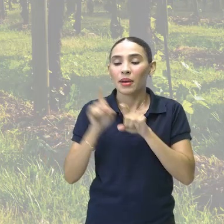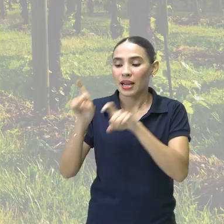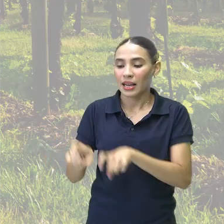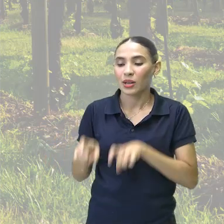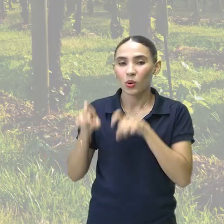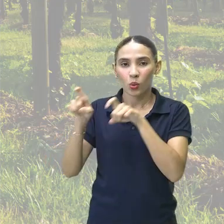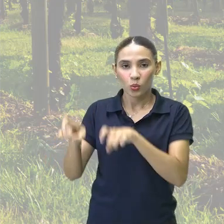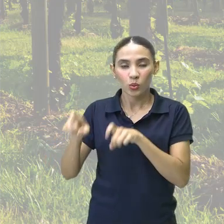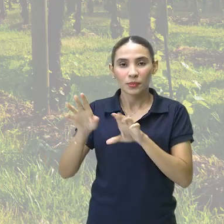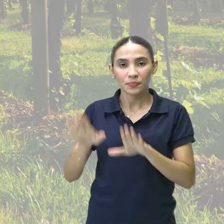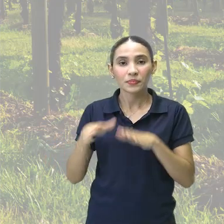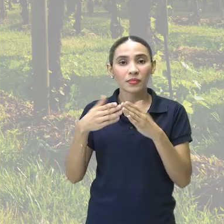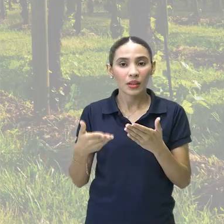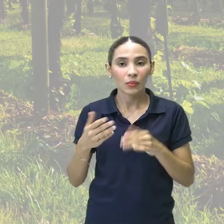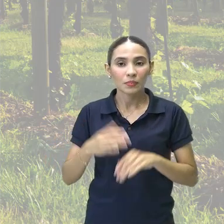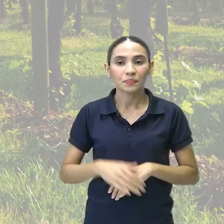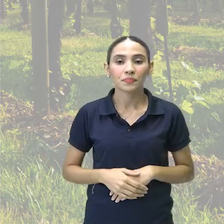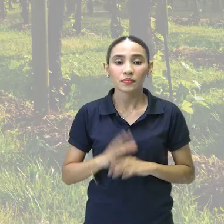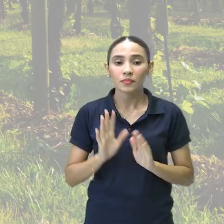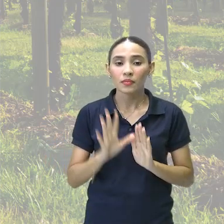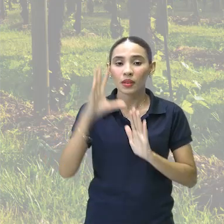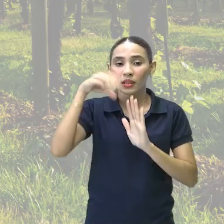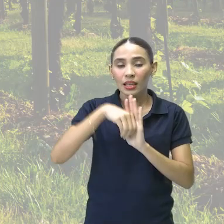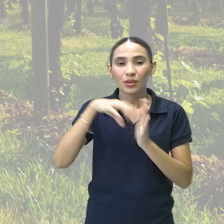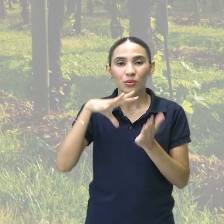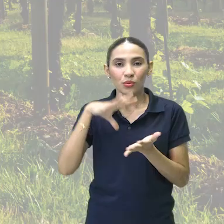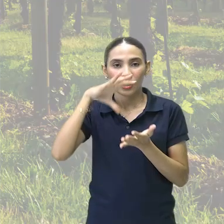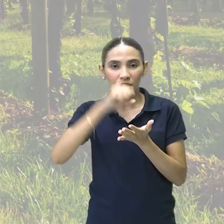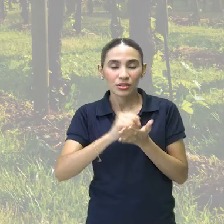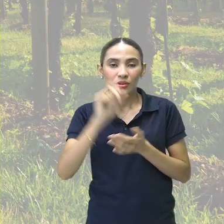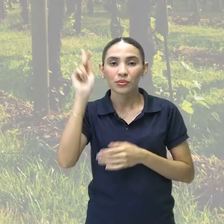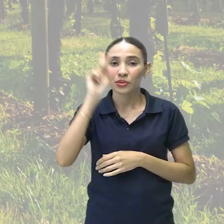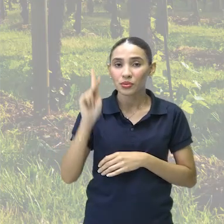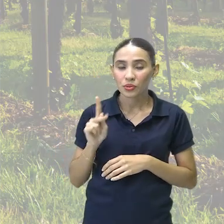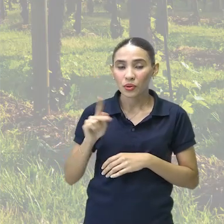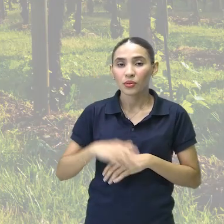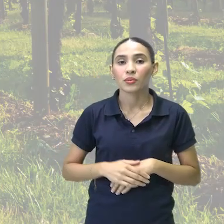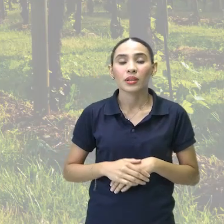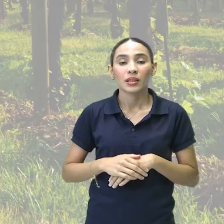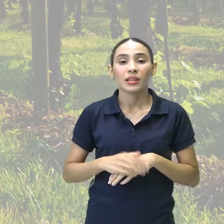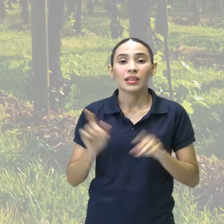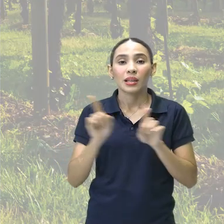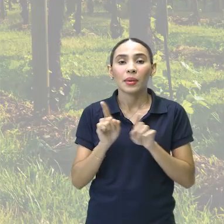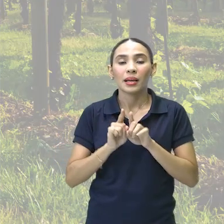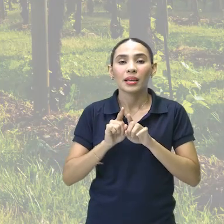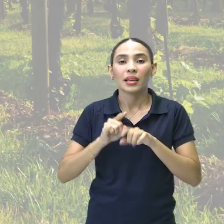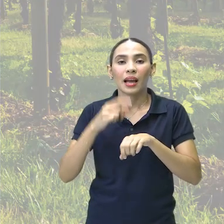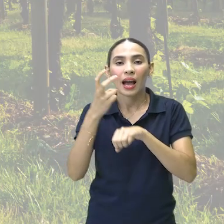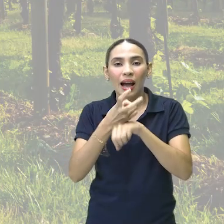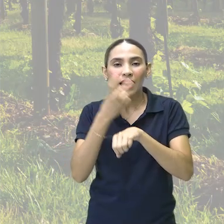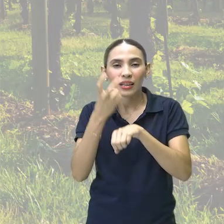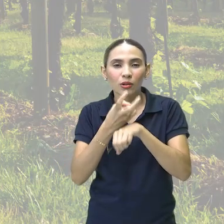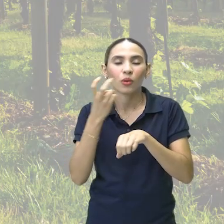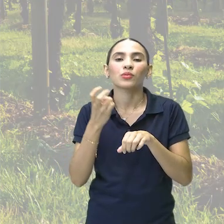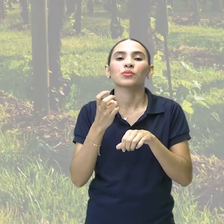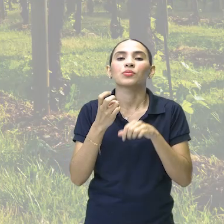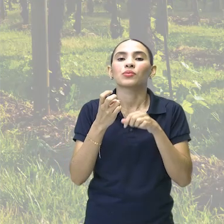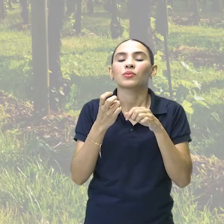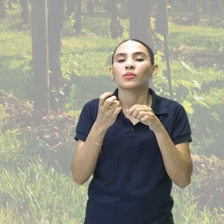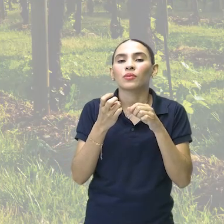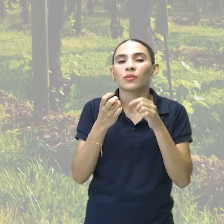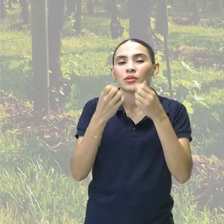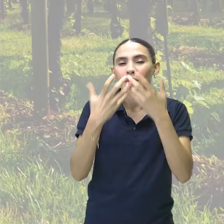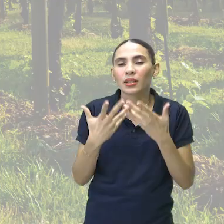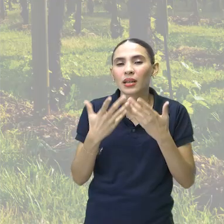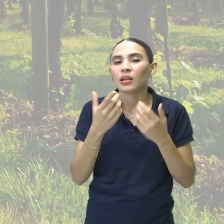agricultura. Então, dentro dos registros históricos, né, arqueológicos, falando aí sobre